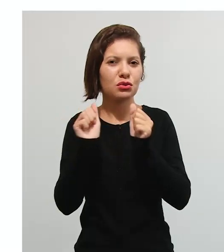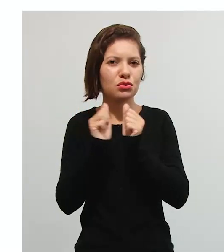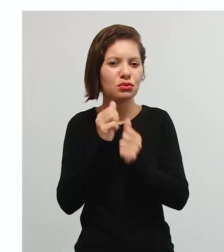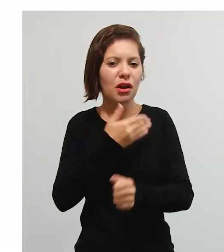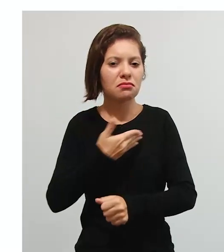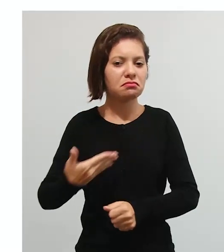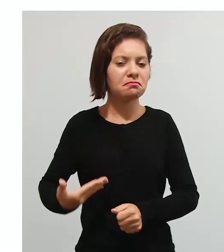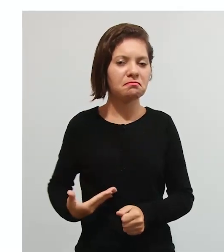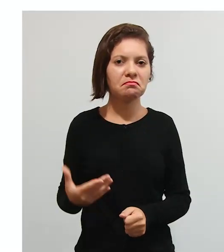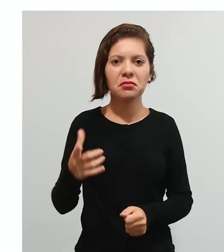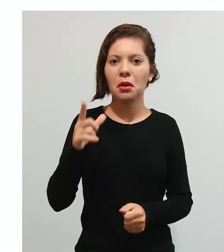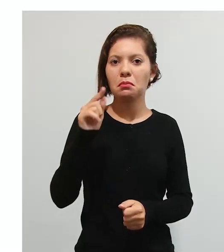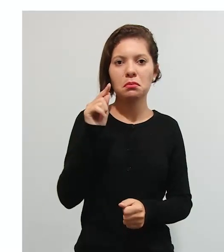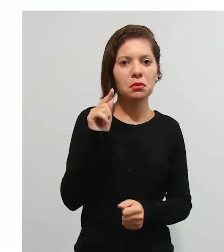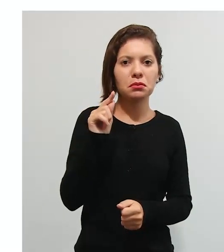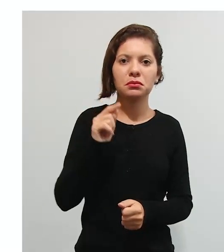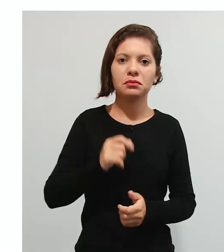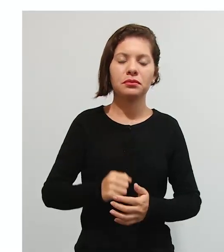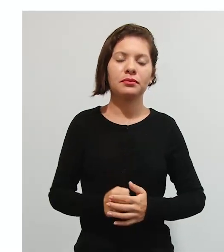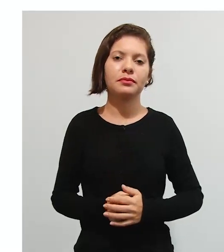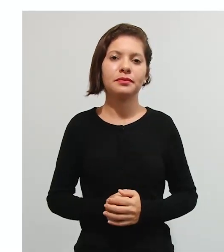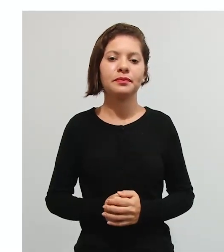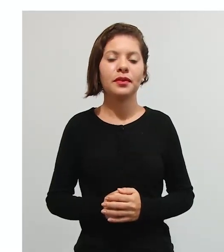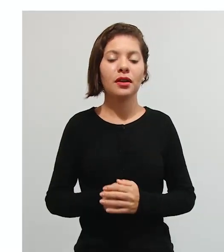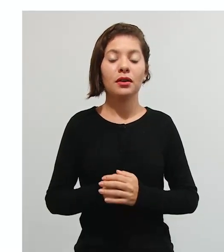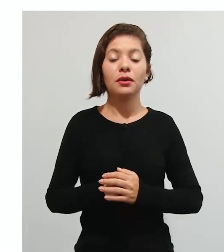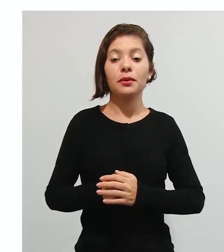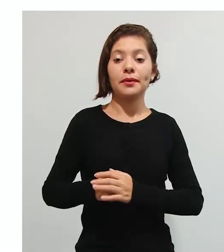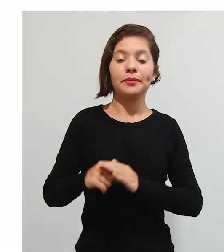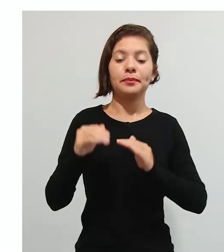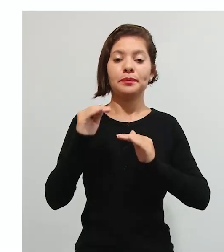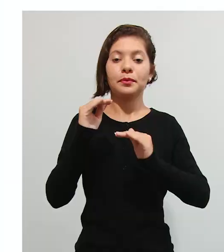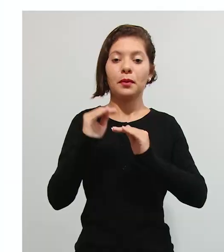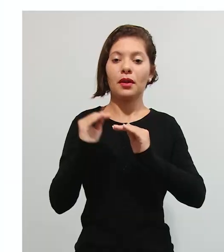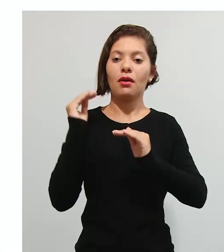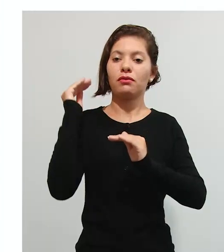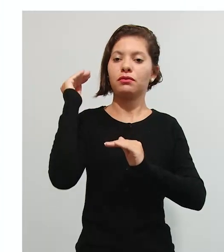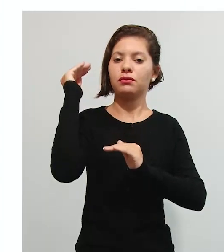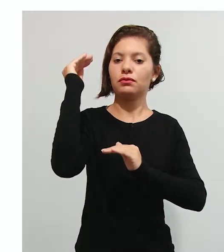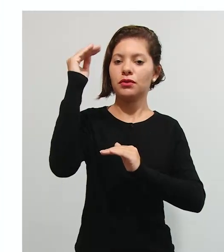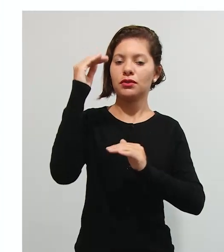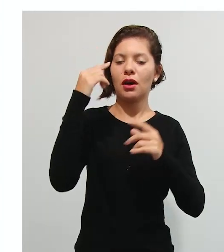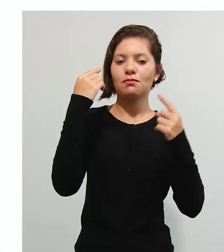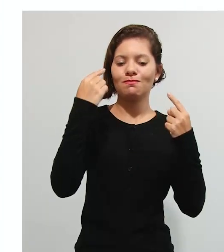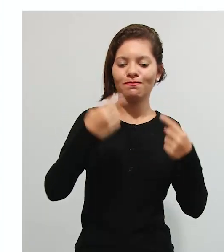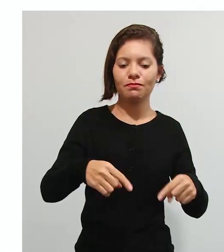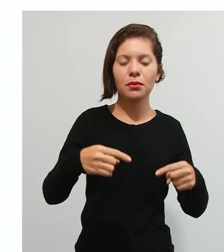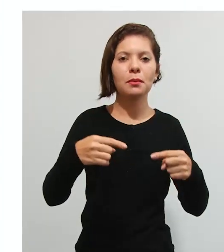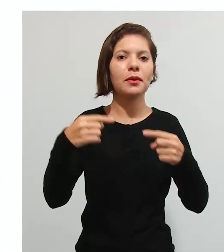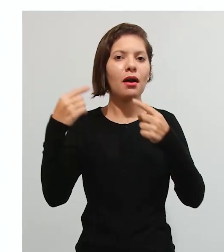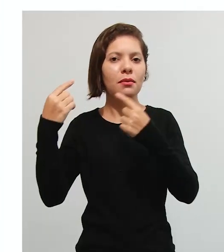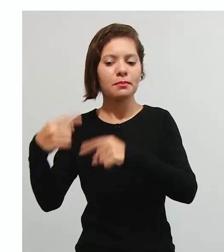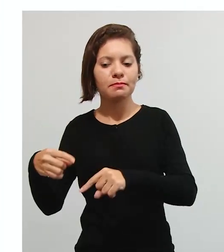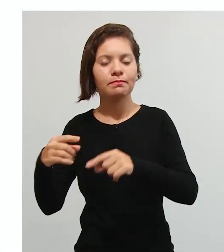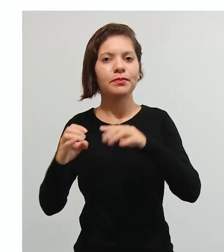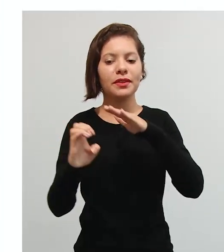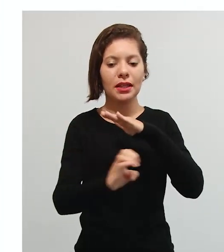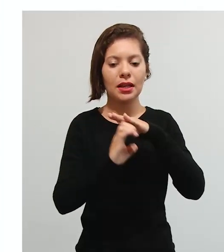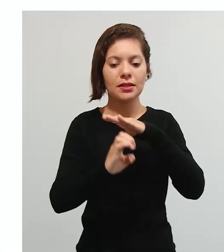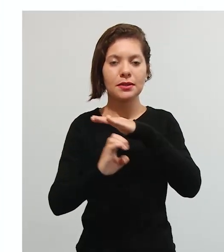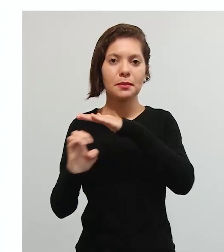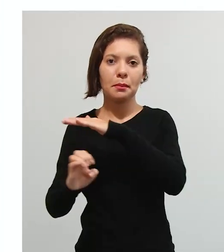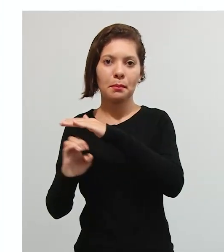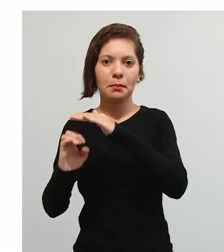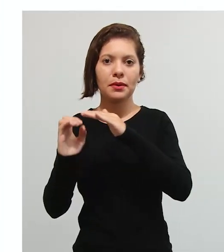políticas públicas. Então, a gente tem aí um avanço dos mercados, um avanço da competitividade das empresas,